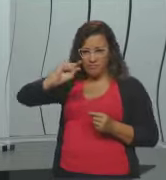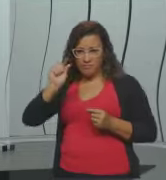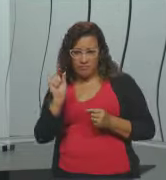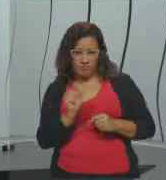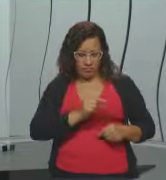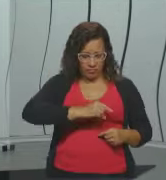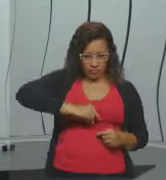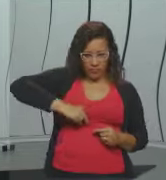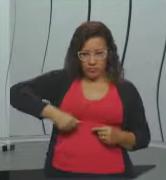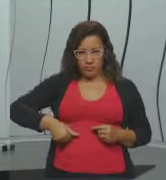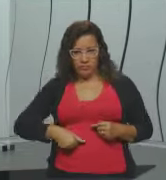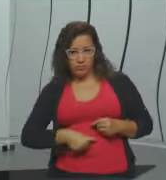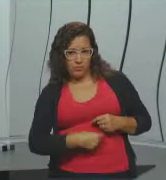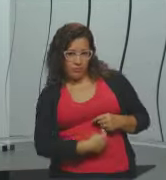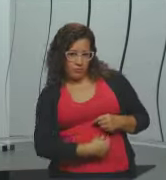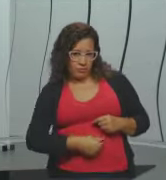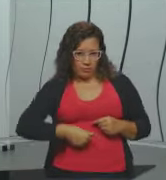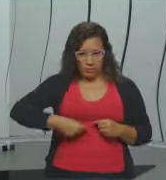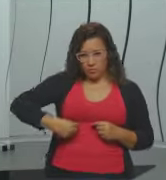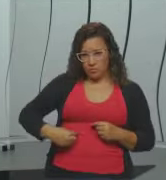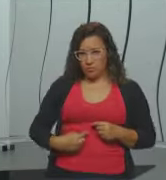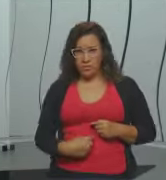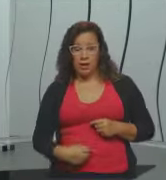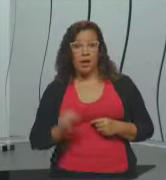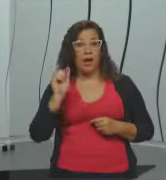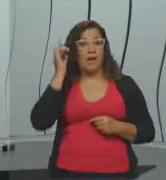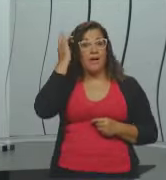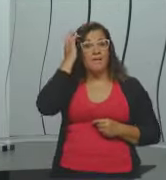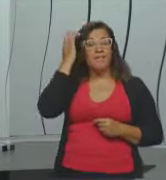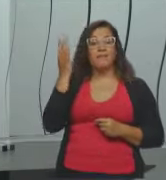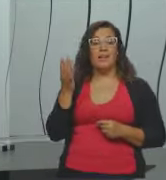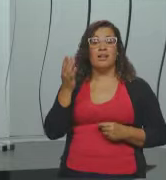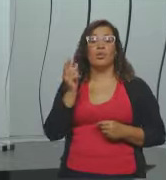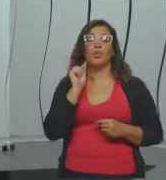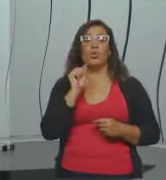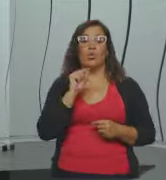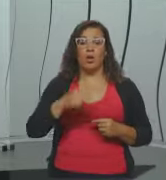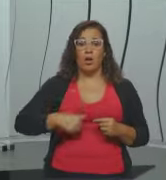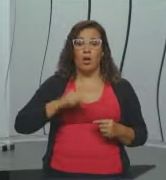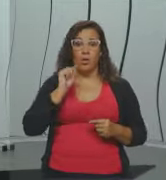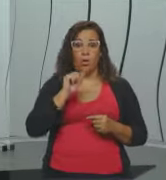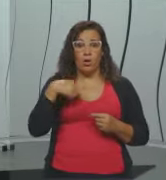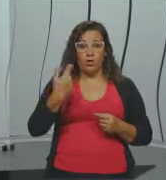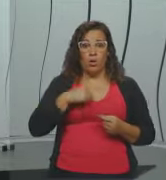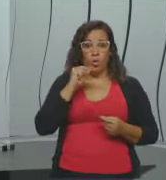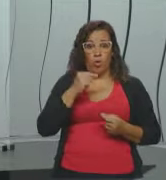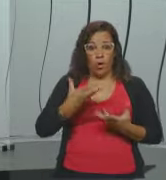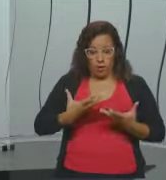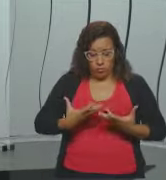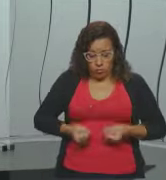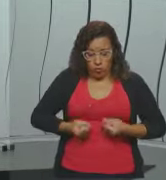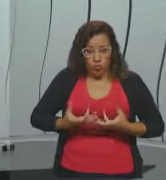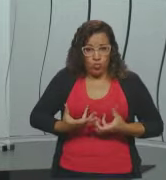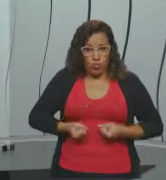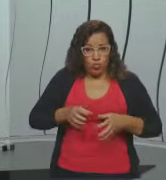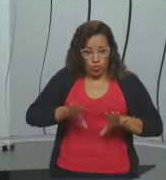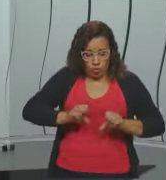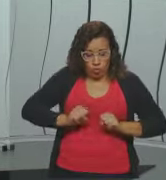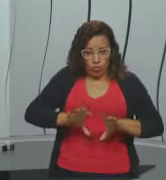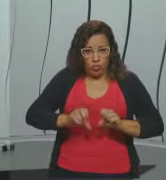o contato deles com os nutrientes. Isso facilita para o intestino absorver esses nutrientes para dentro do seu